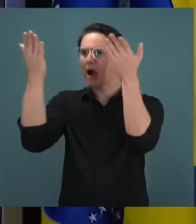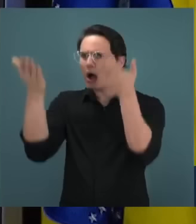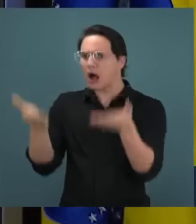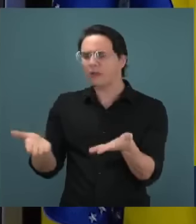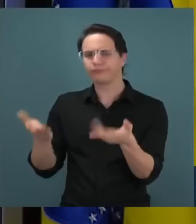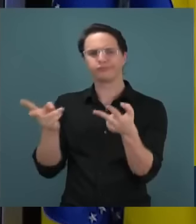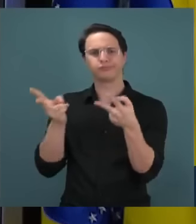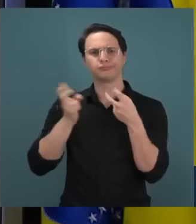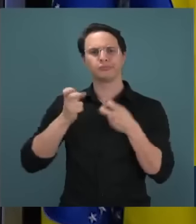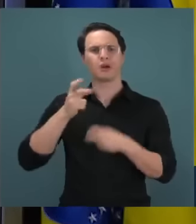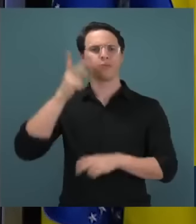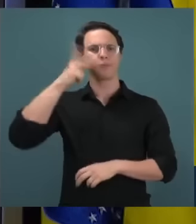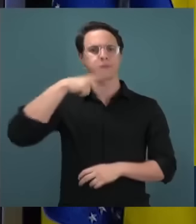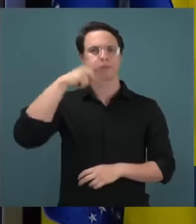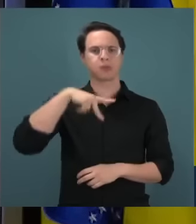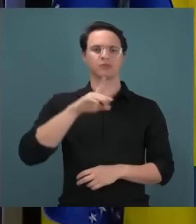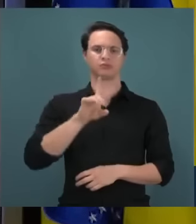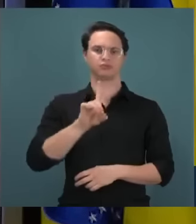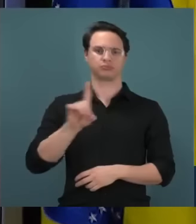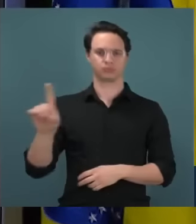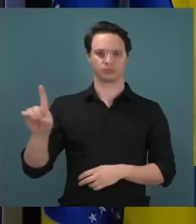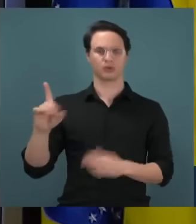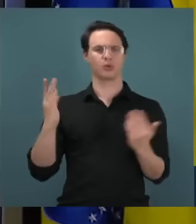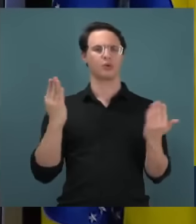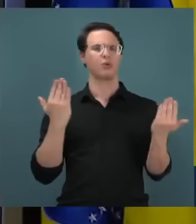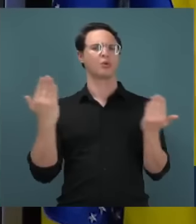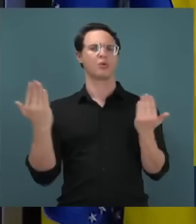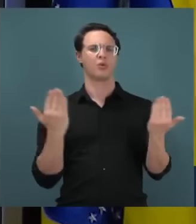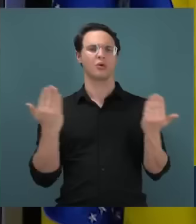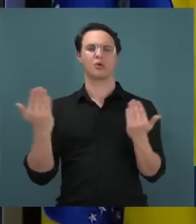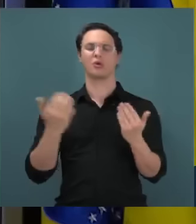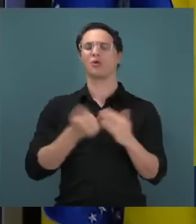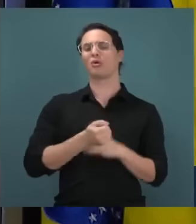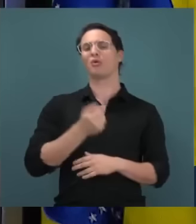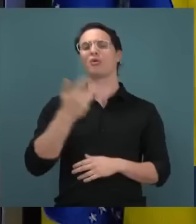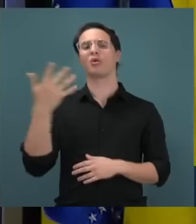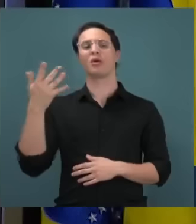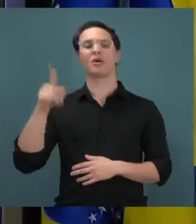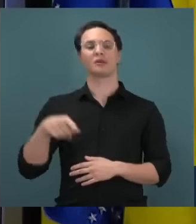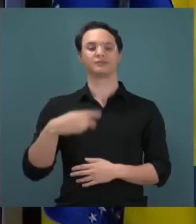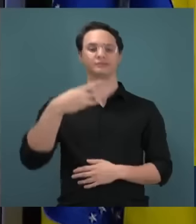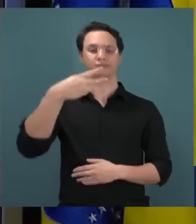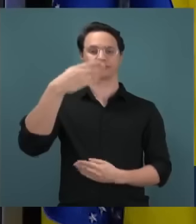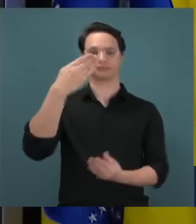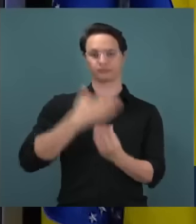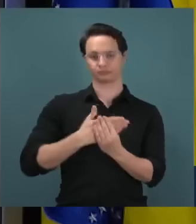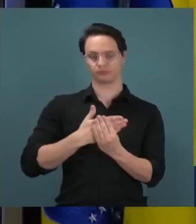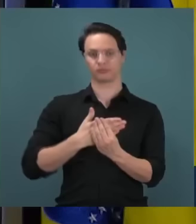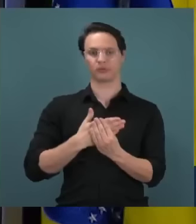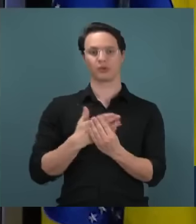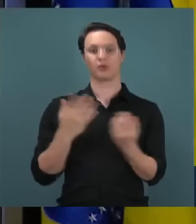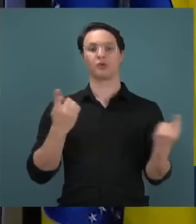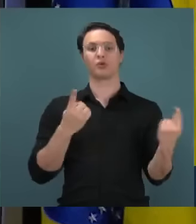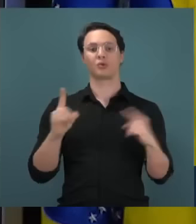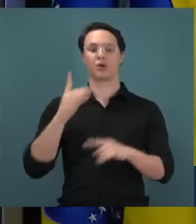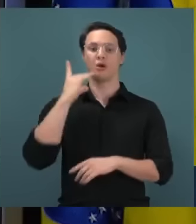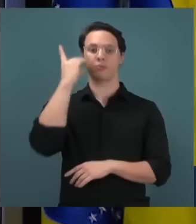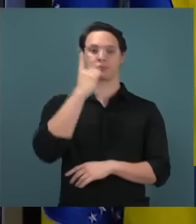aos parlamentares de direita quando comparamos a quantidade de 3 processos contra deputados do